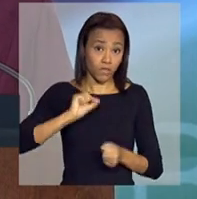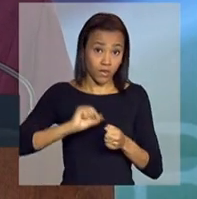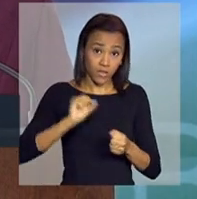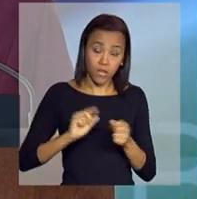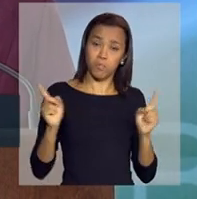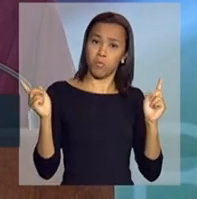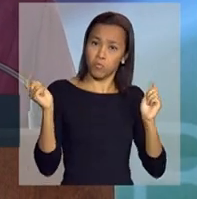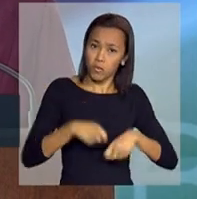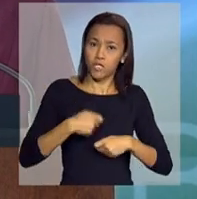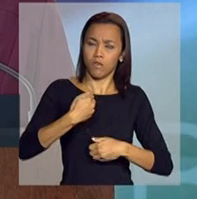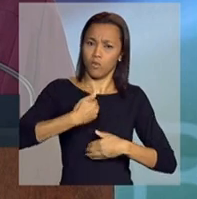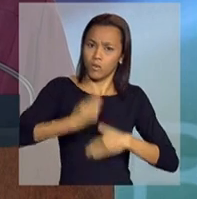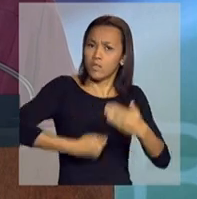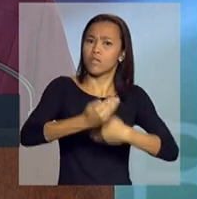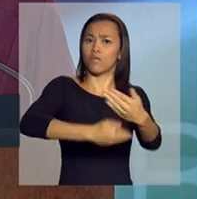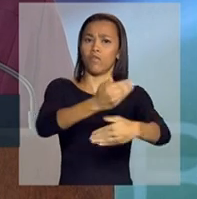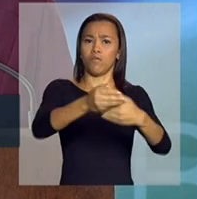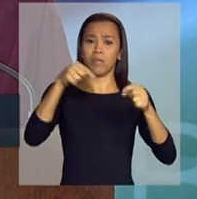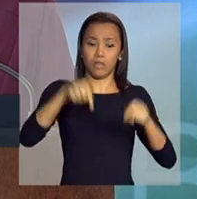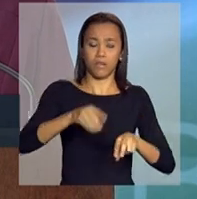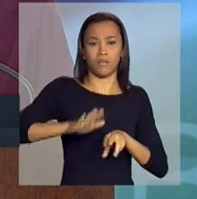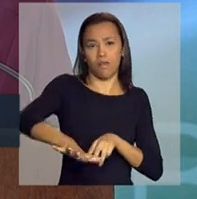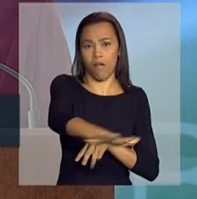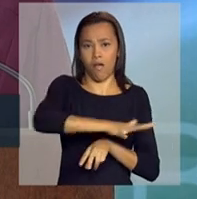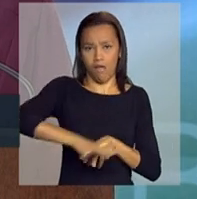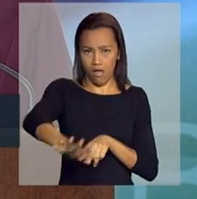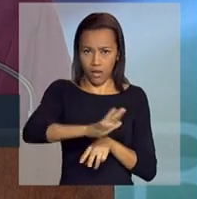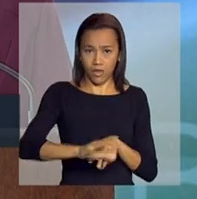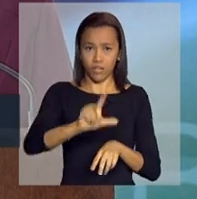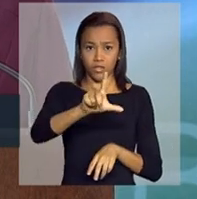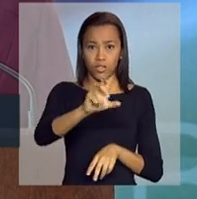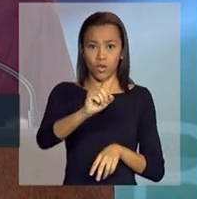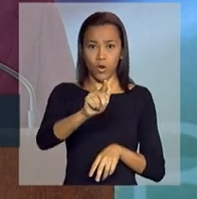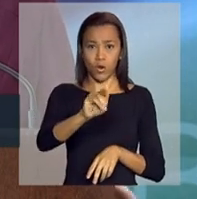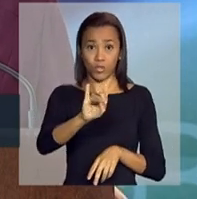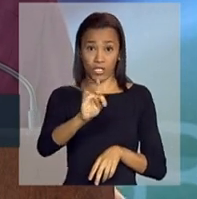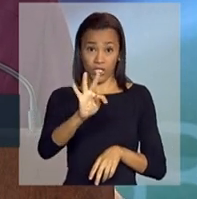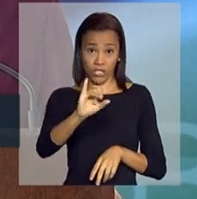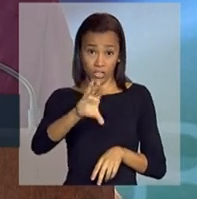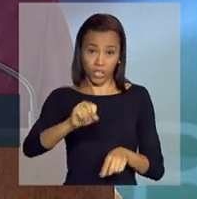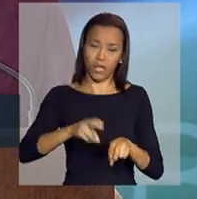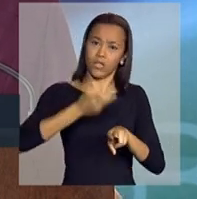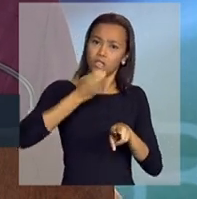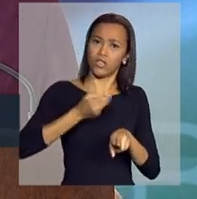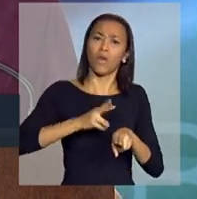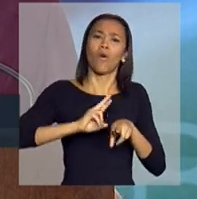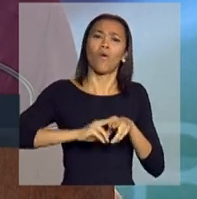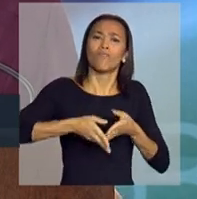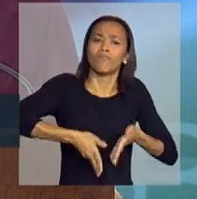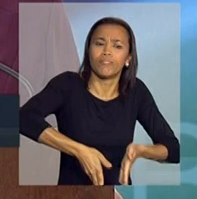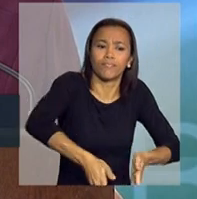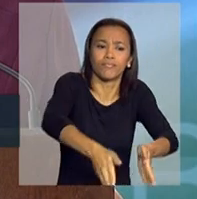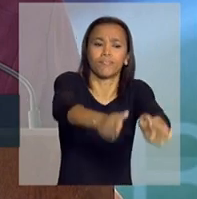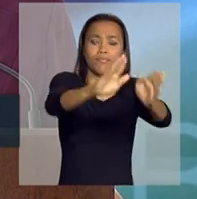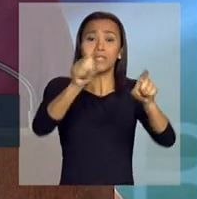o desenvolvimento da logística brasileira, tanto na área de rodovias quanto na área de